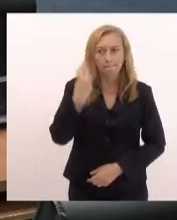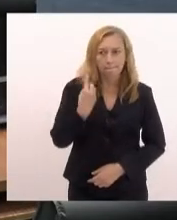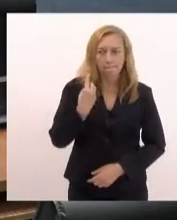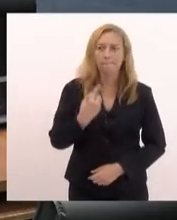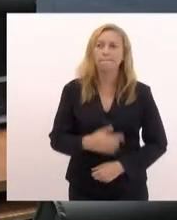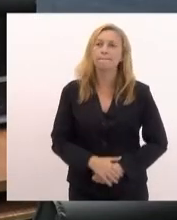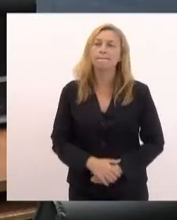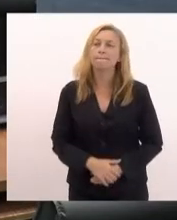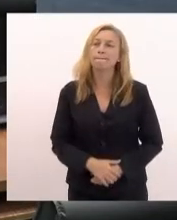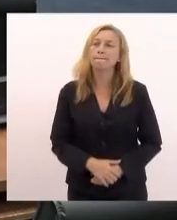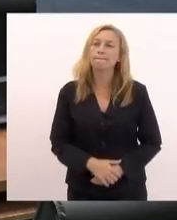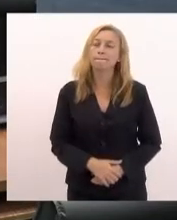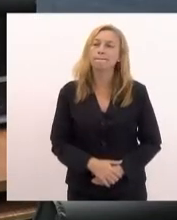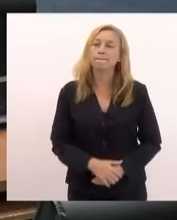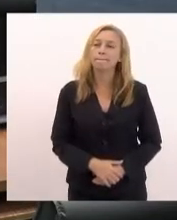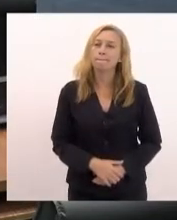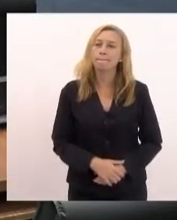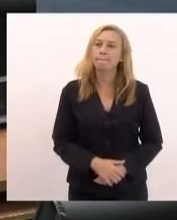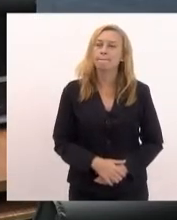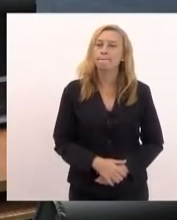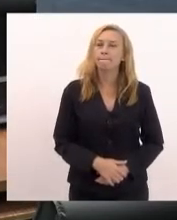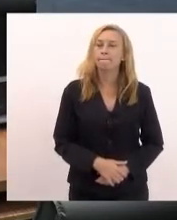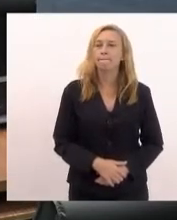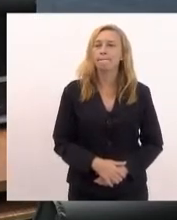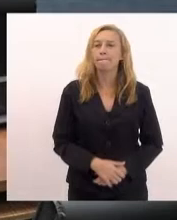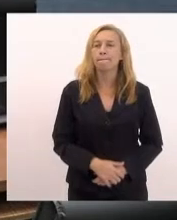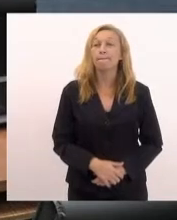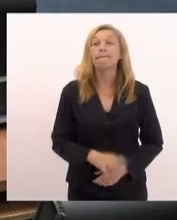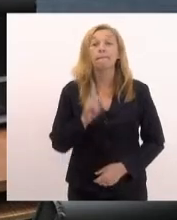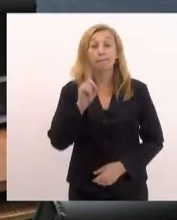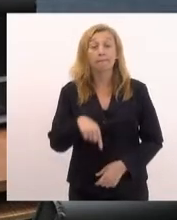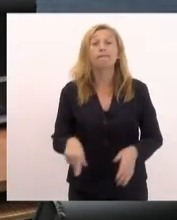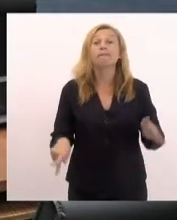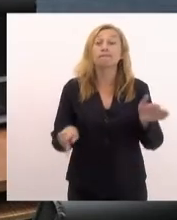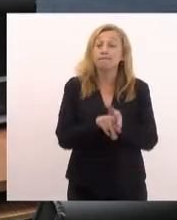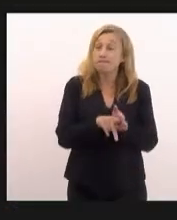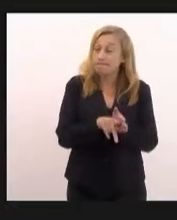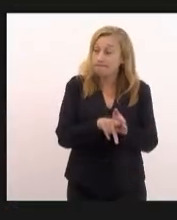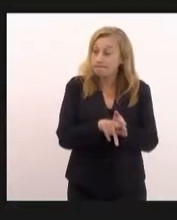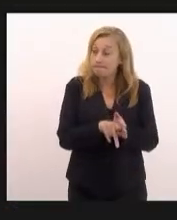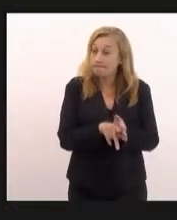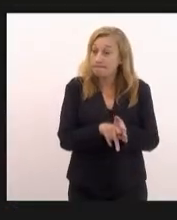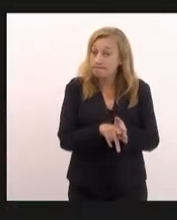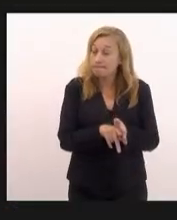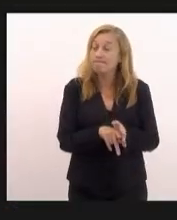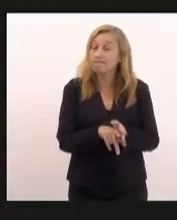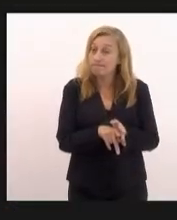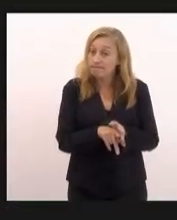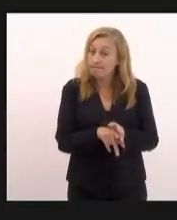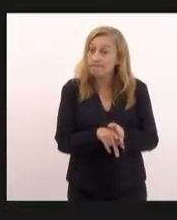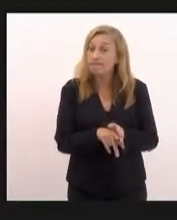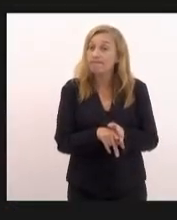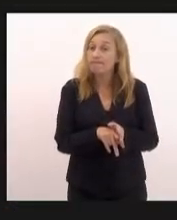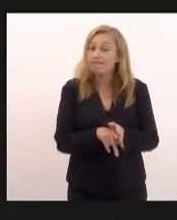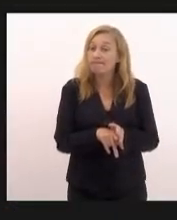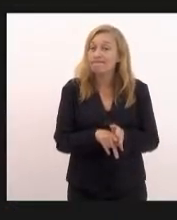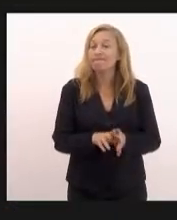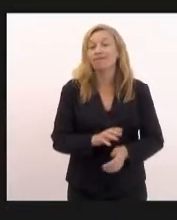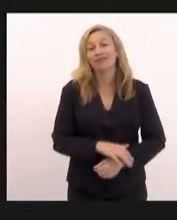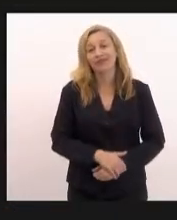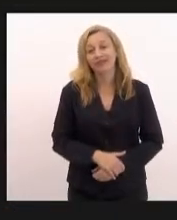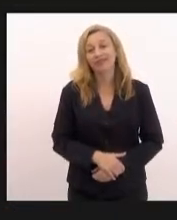em apresentar este projeto. É um projeto que tem por finalidade